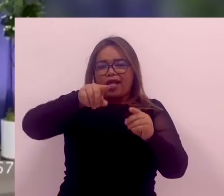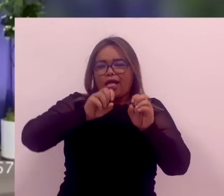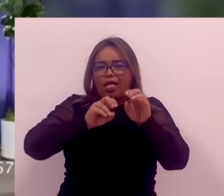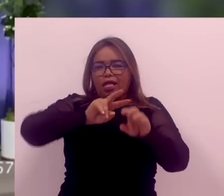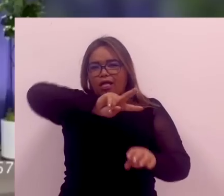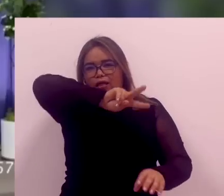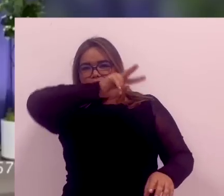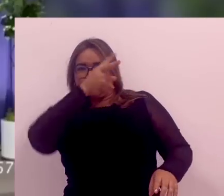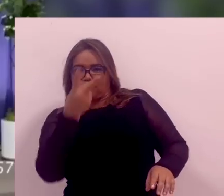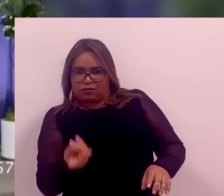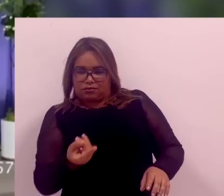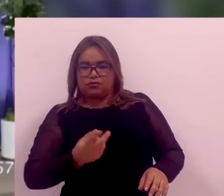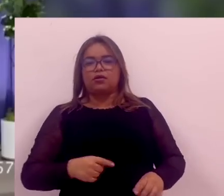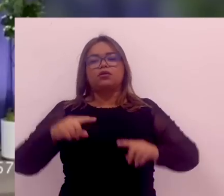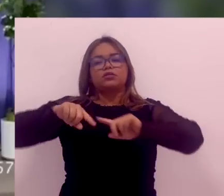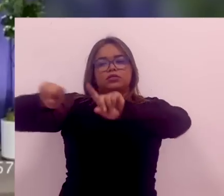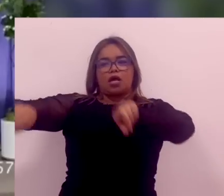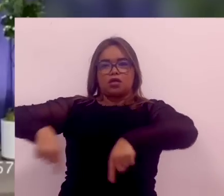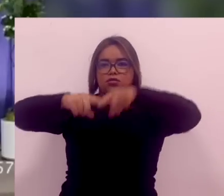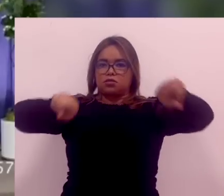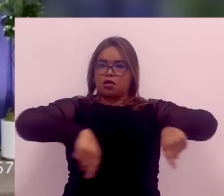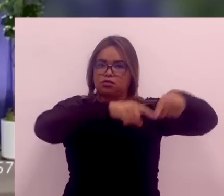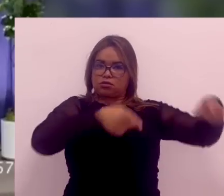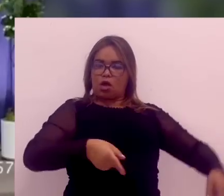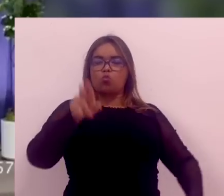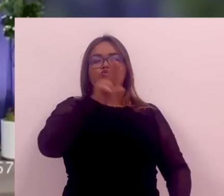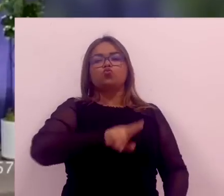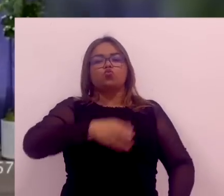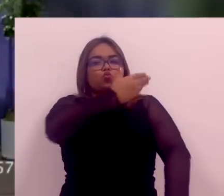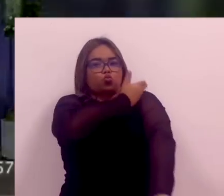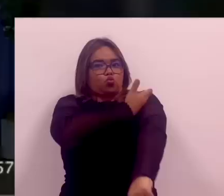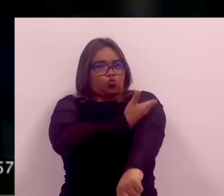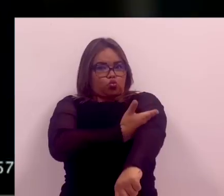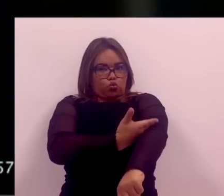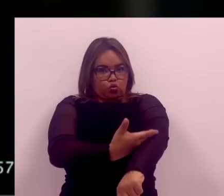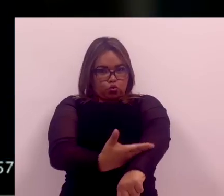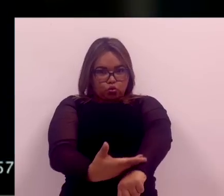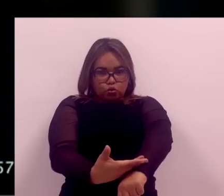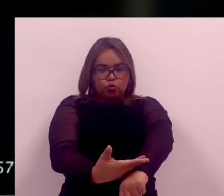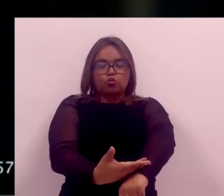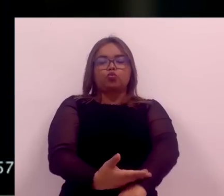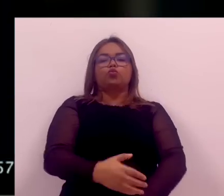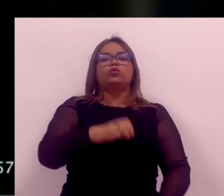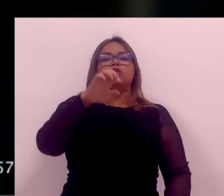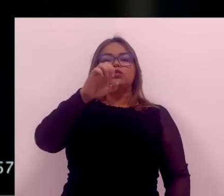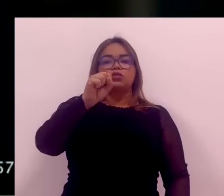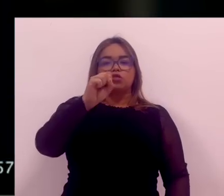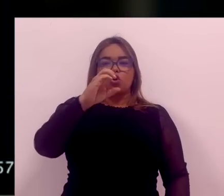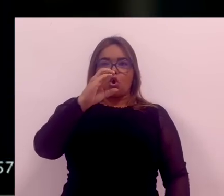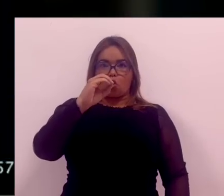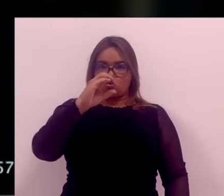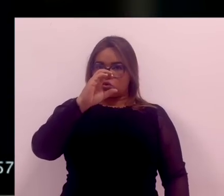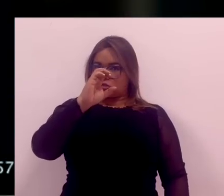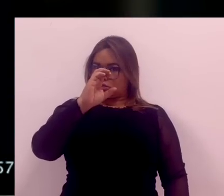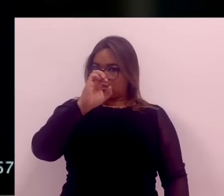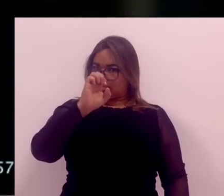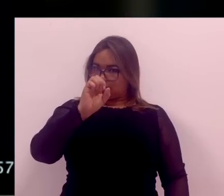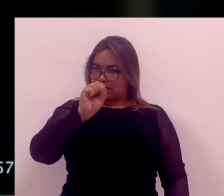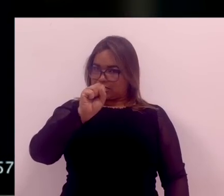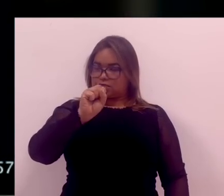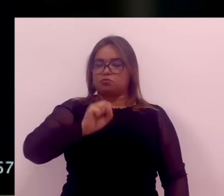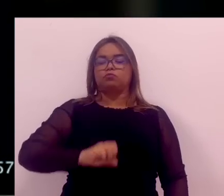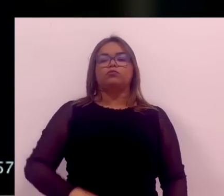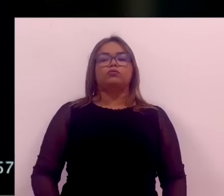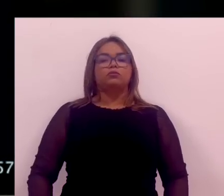fonte da escuridão? É porque tudo aqui fica de cabeça para baixo. E as várias salas usadas pelo rito escocês e